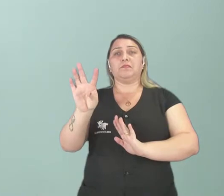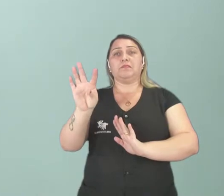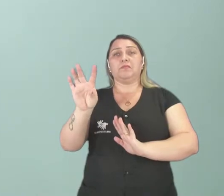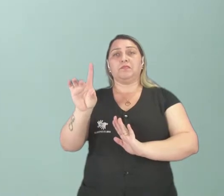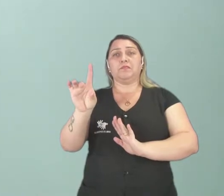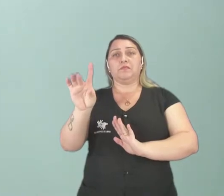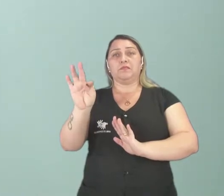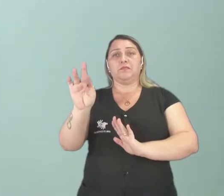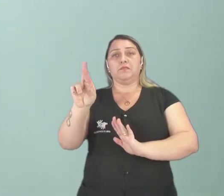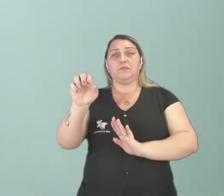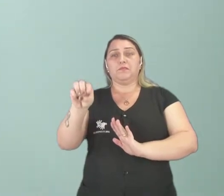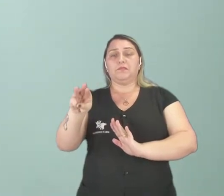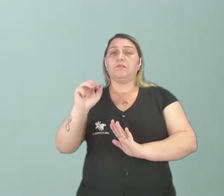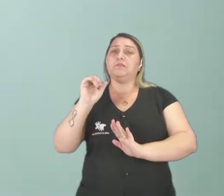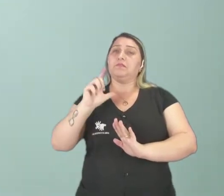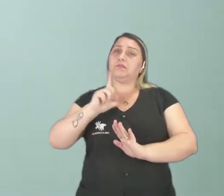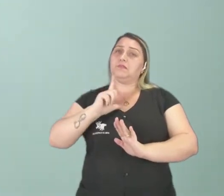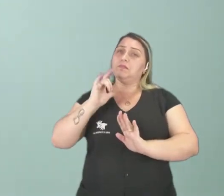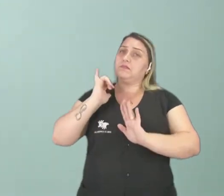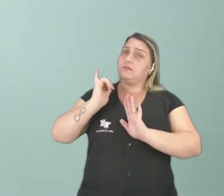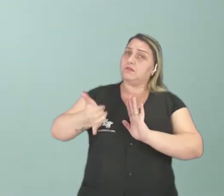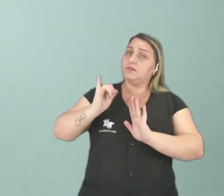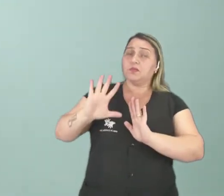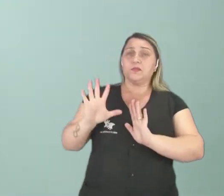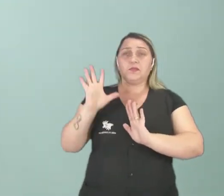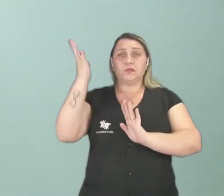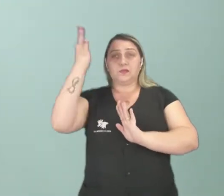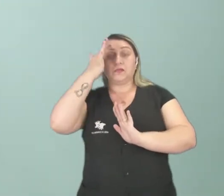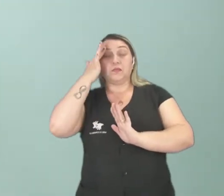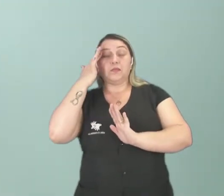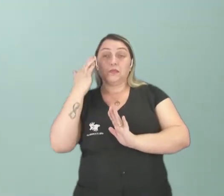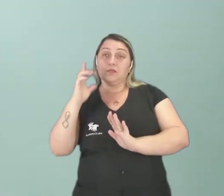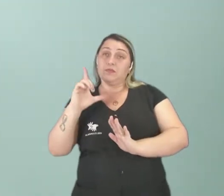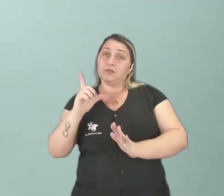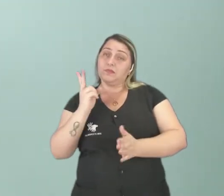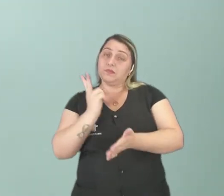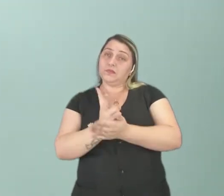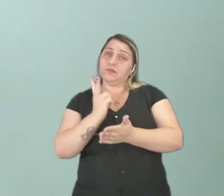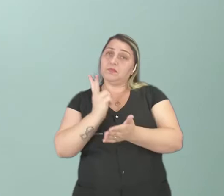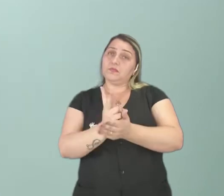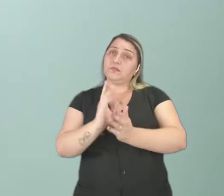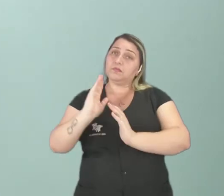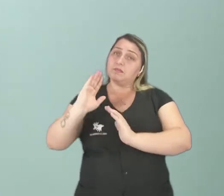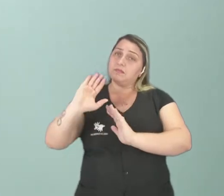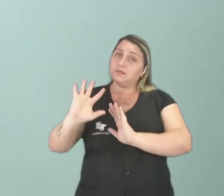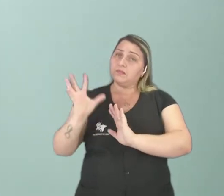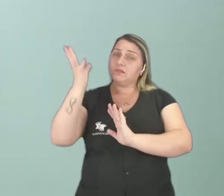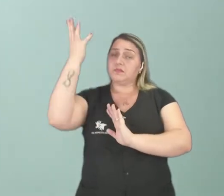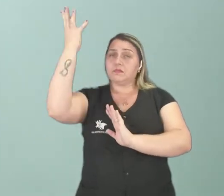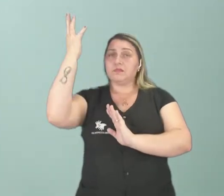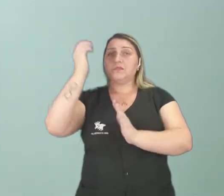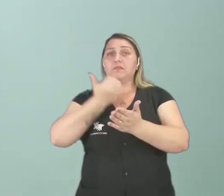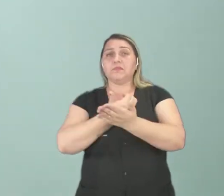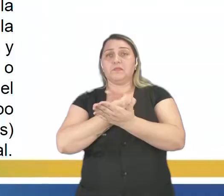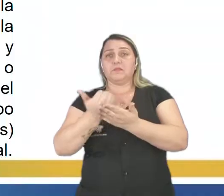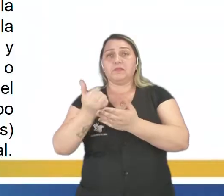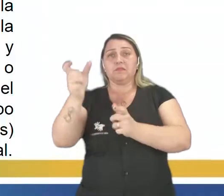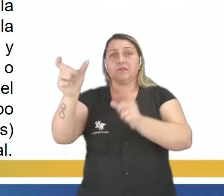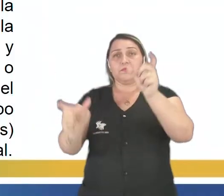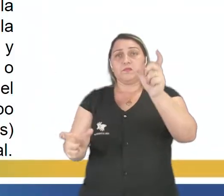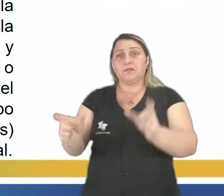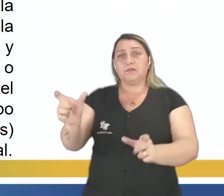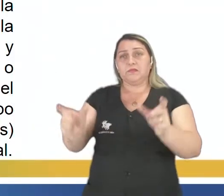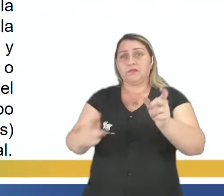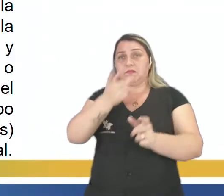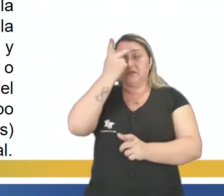uma narrativa, há um acontecimento que está sendo desenvolvida nas ações das